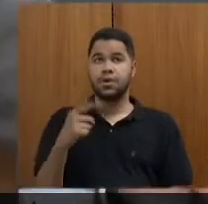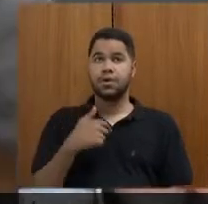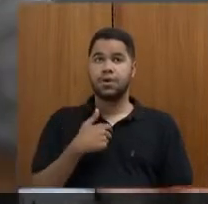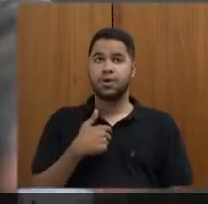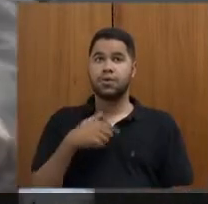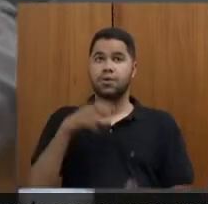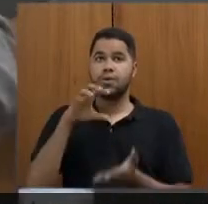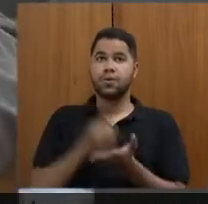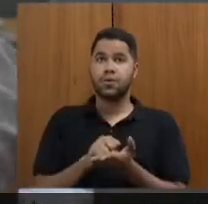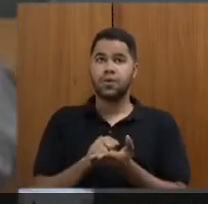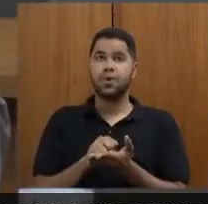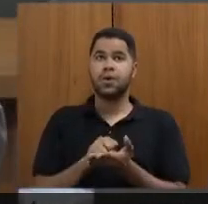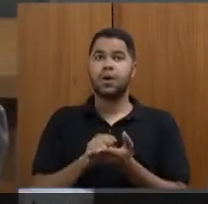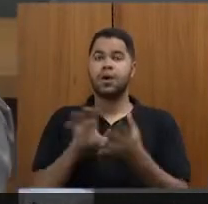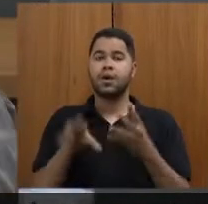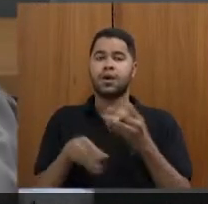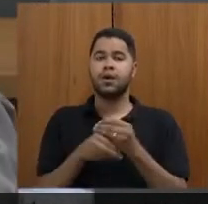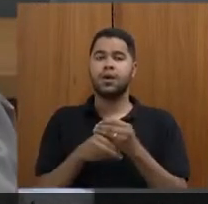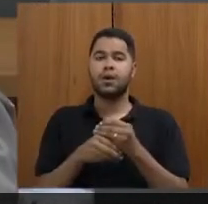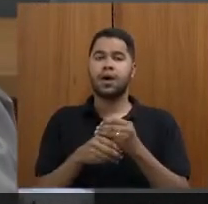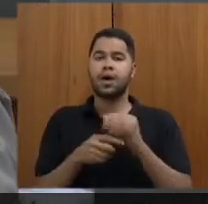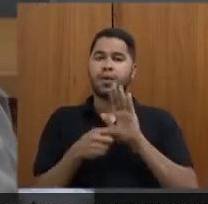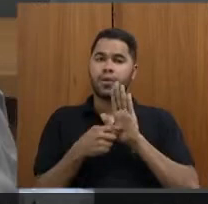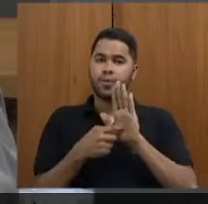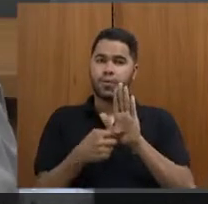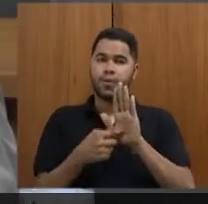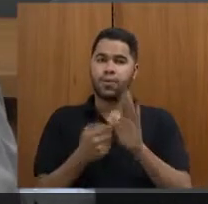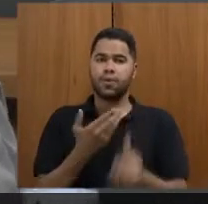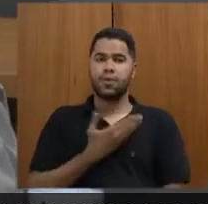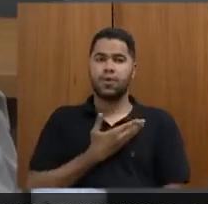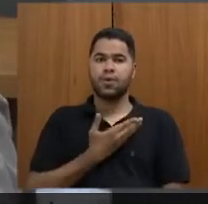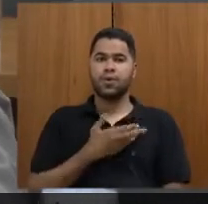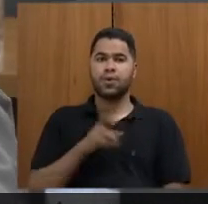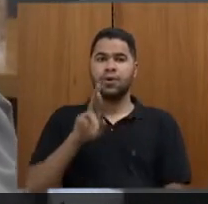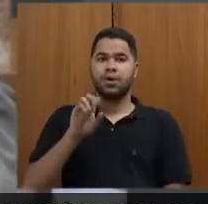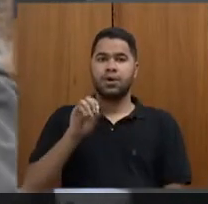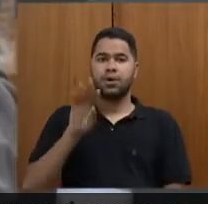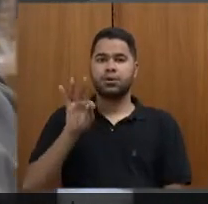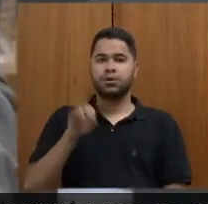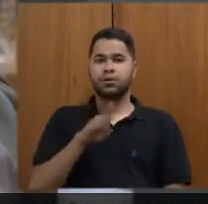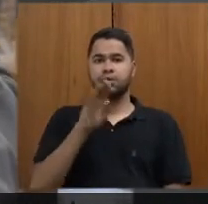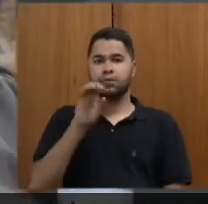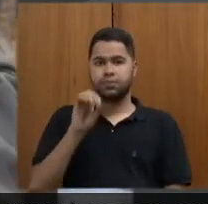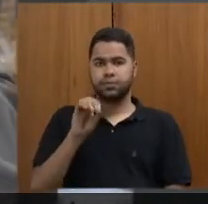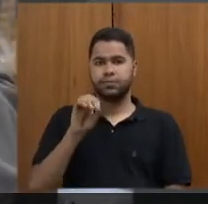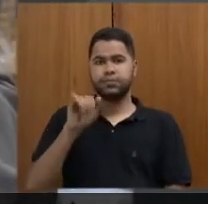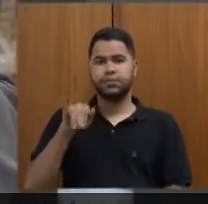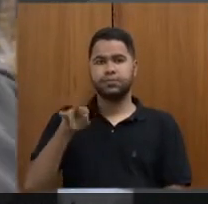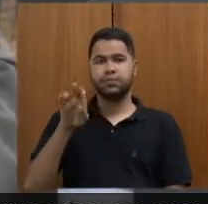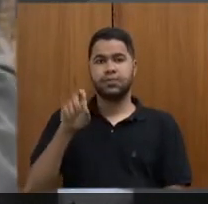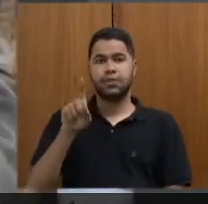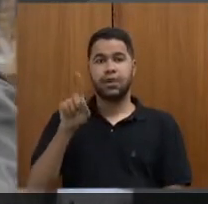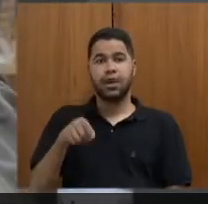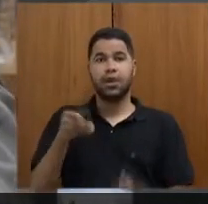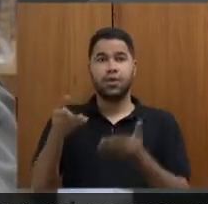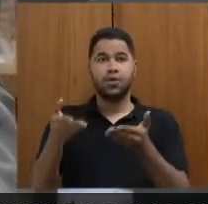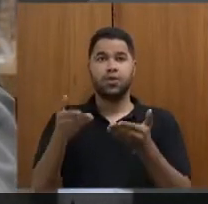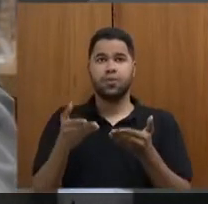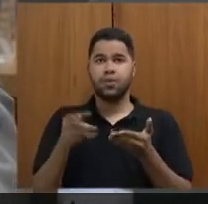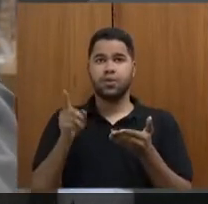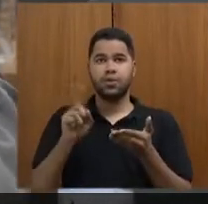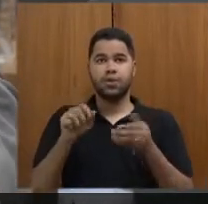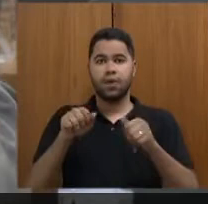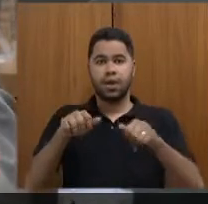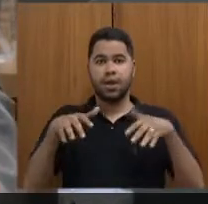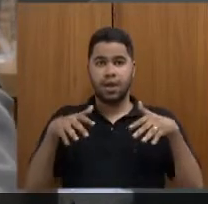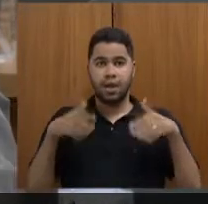de registrar um ponto adicional em relação ao que foi apresentado pelo colega Roberto Andrade. As audiências da Assembleia Fiscaliza são de convidados e não audiências